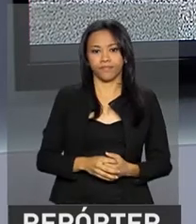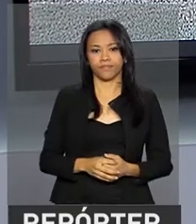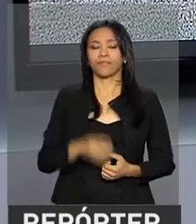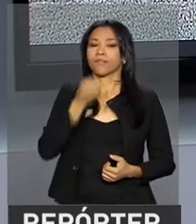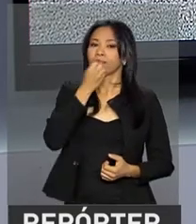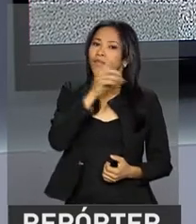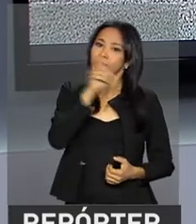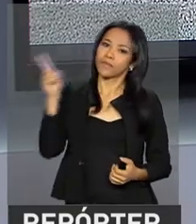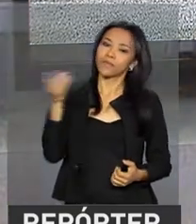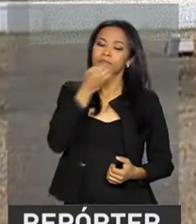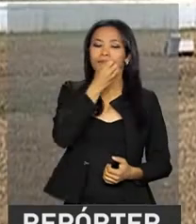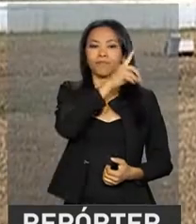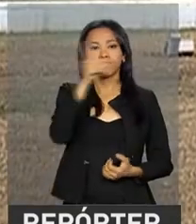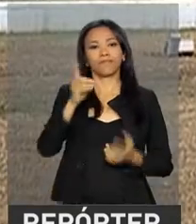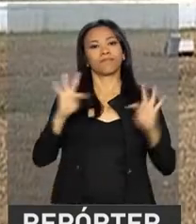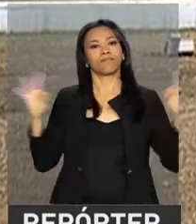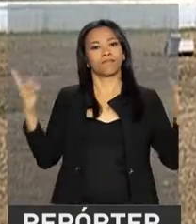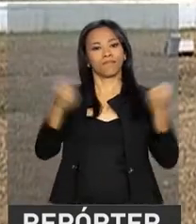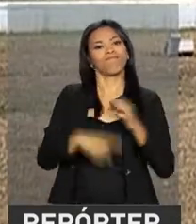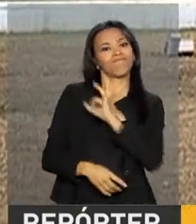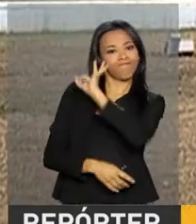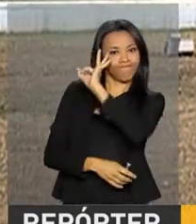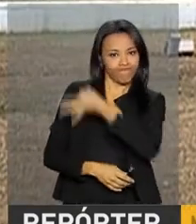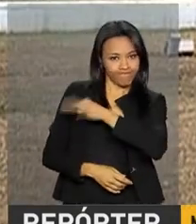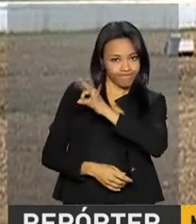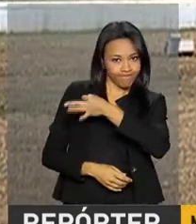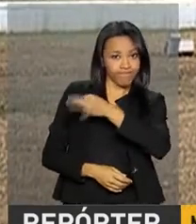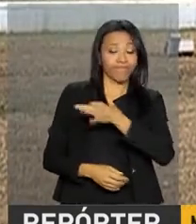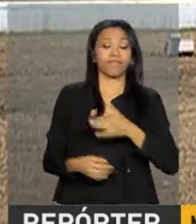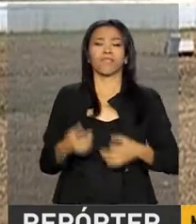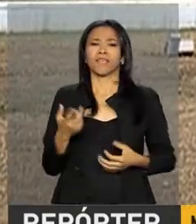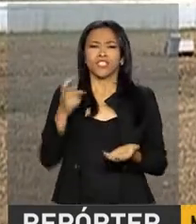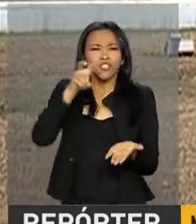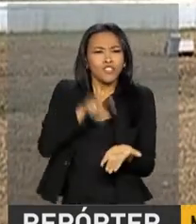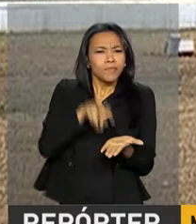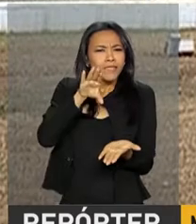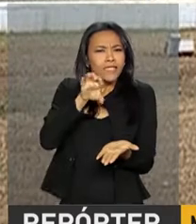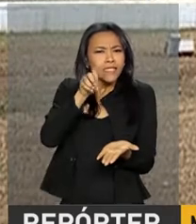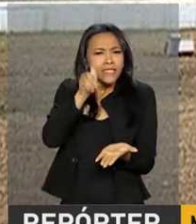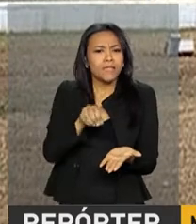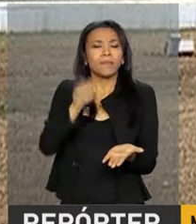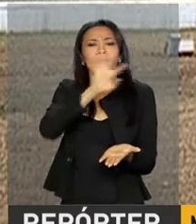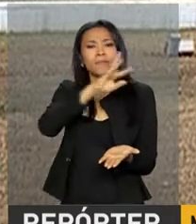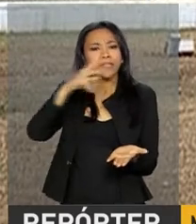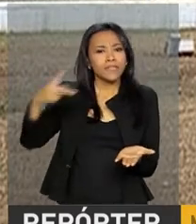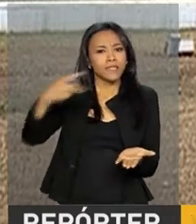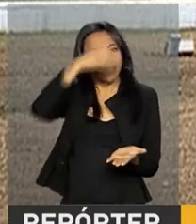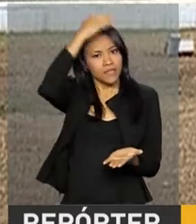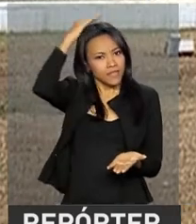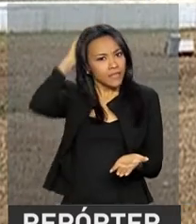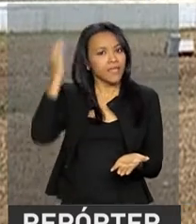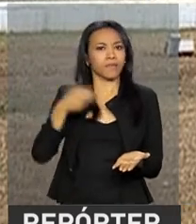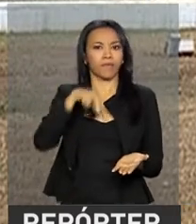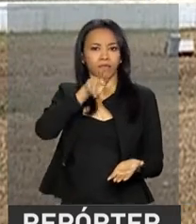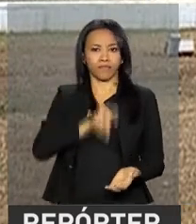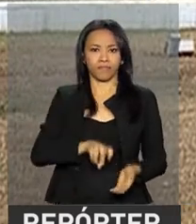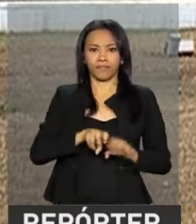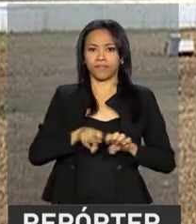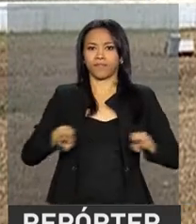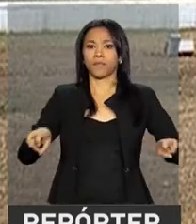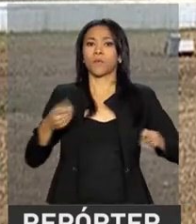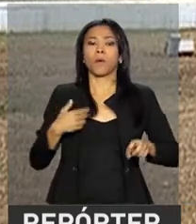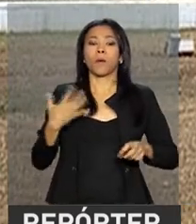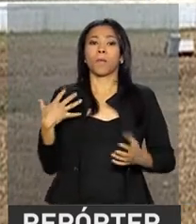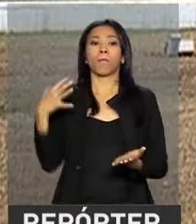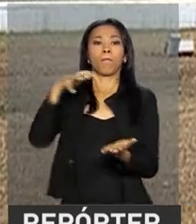Bom dia, Carolina. Bom dia a todos. É isso mesmo, Carolina. Mais cedo, o presidente Michel Temer presidiu a cerimônia em que deu